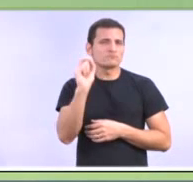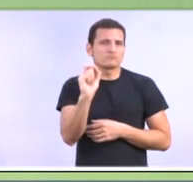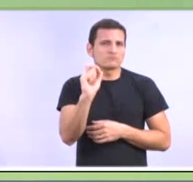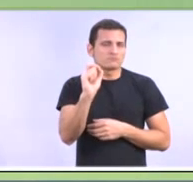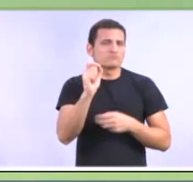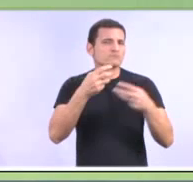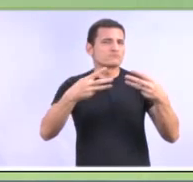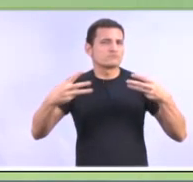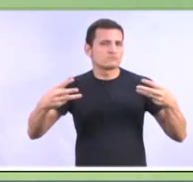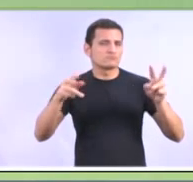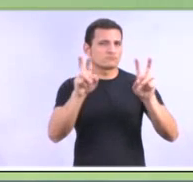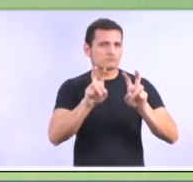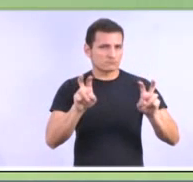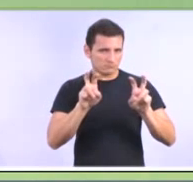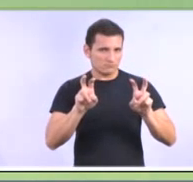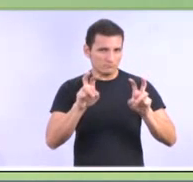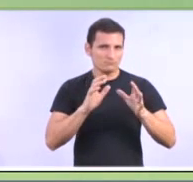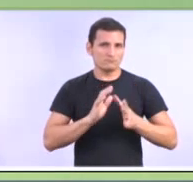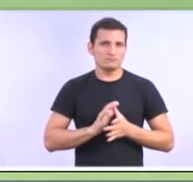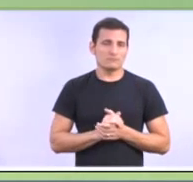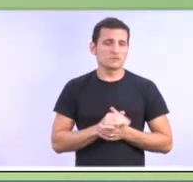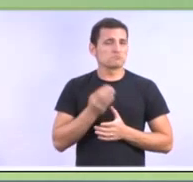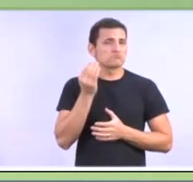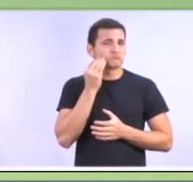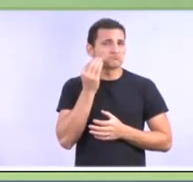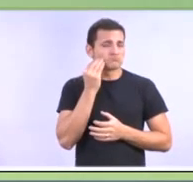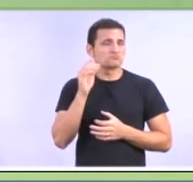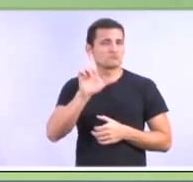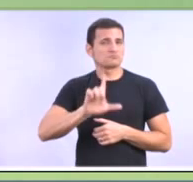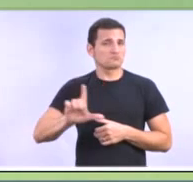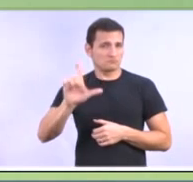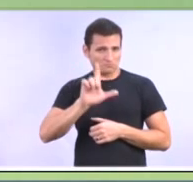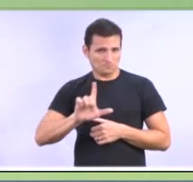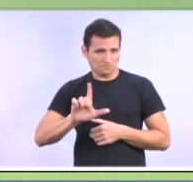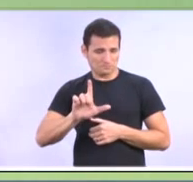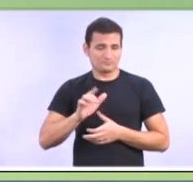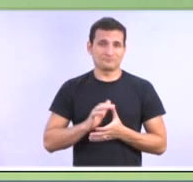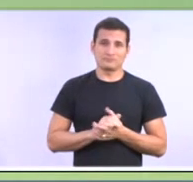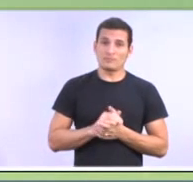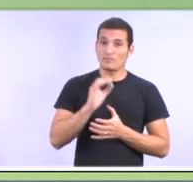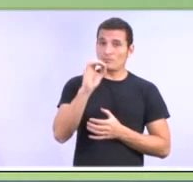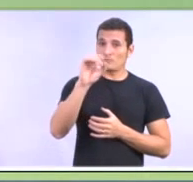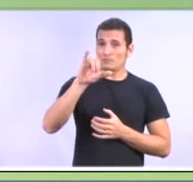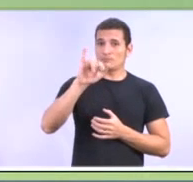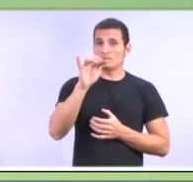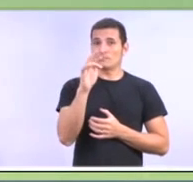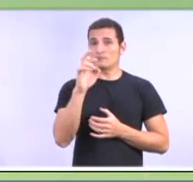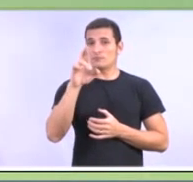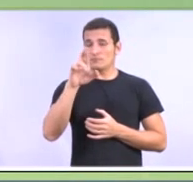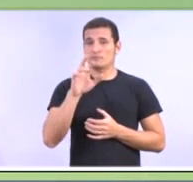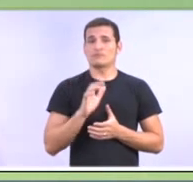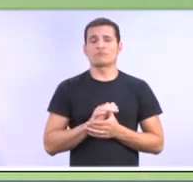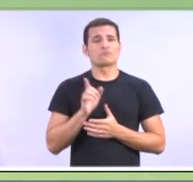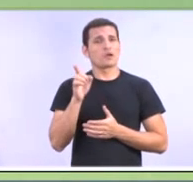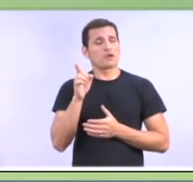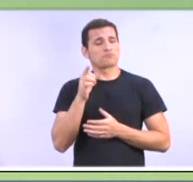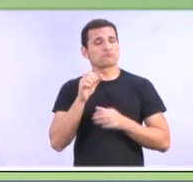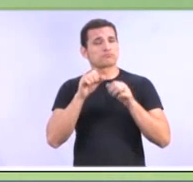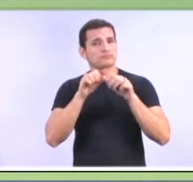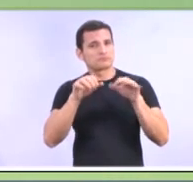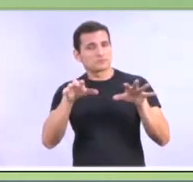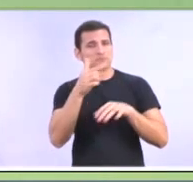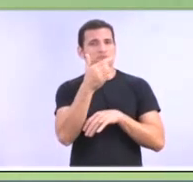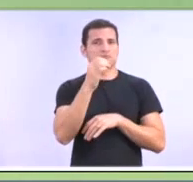sobre isso? O que são? Bom, vamos buscar na literatura, de acordo com Oliver, na sua publicação de 2008, ele fala,